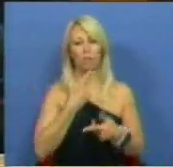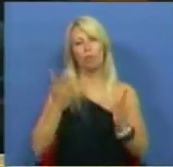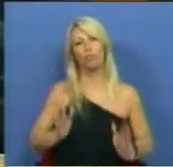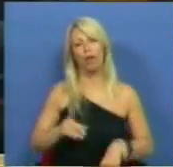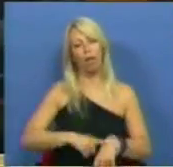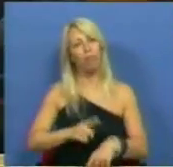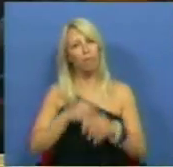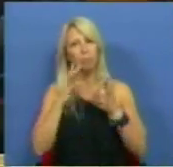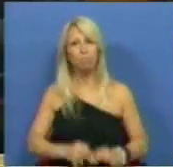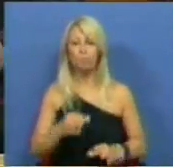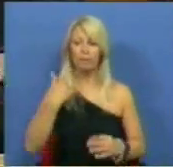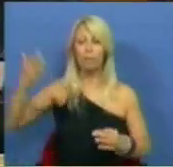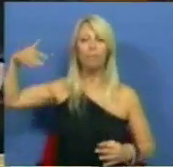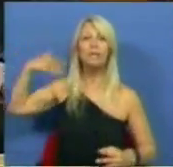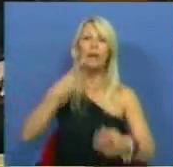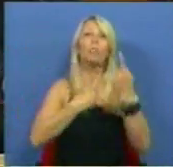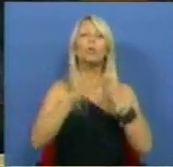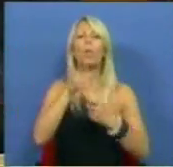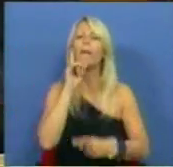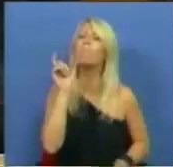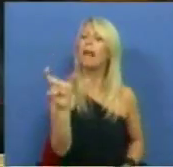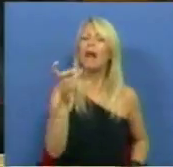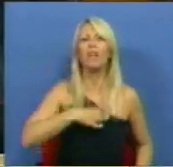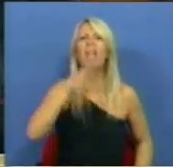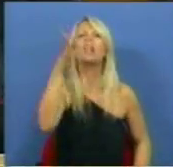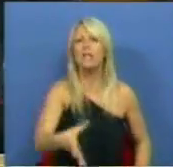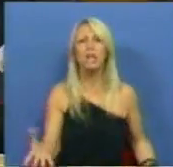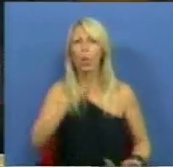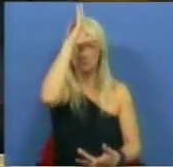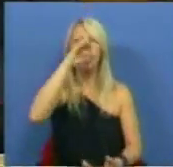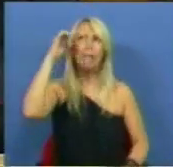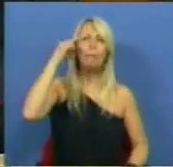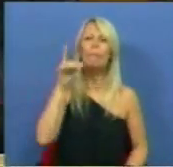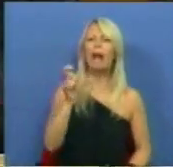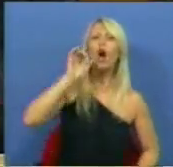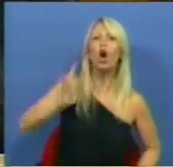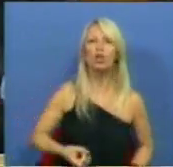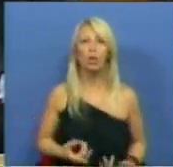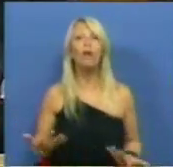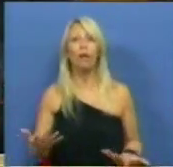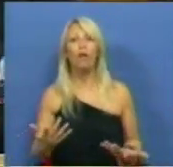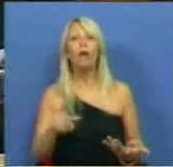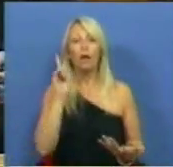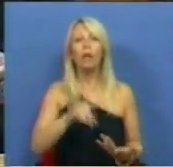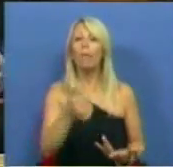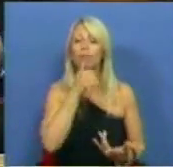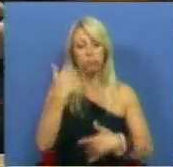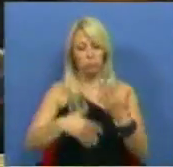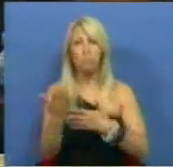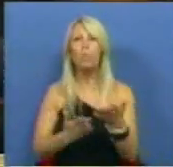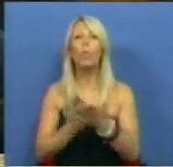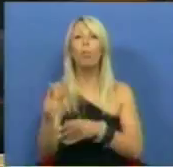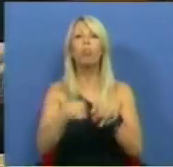para perguntar no passado o que é que essa palavra significava para o Governo e em que medida é que isso significava uma manutenção de políticas de